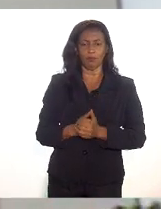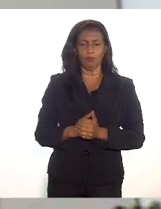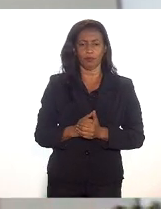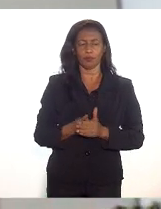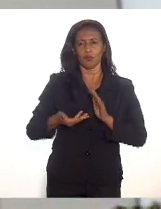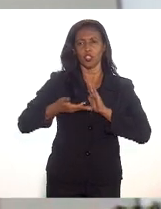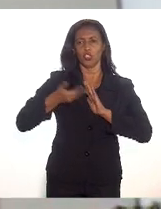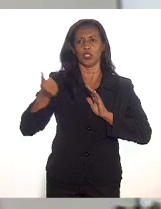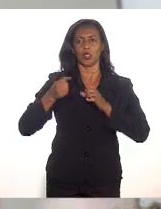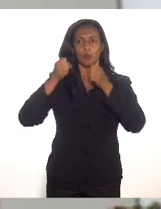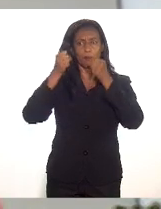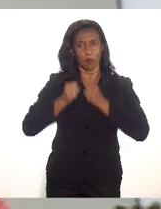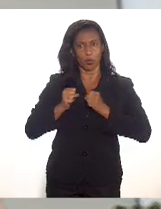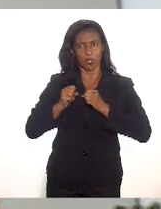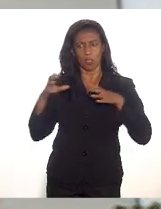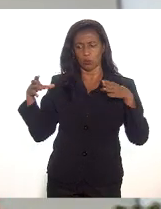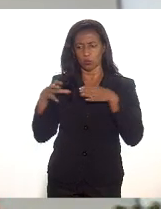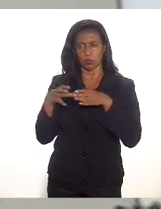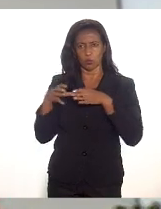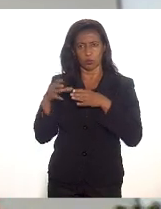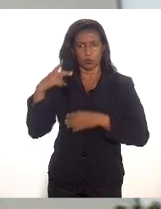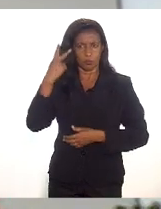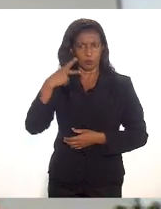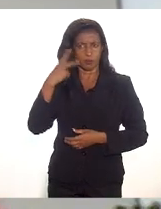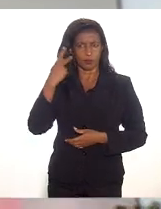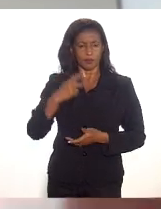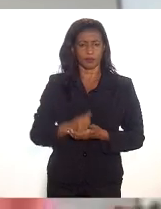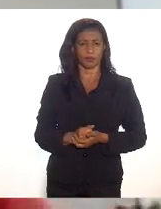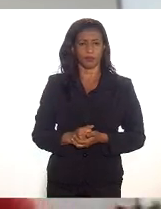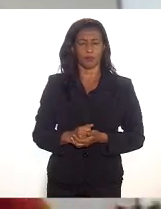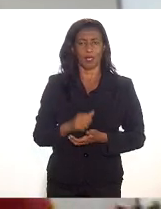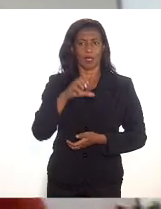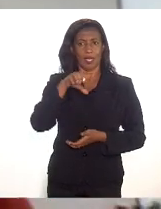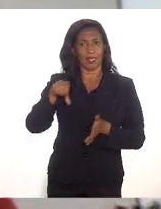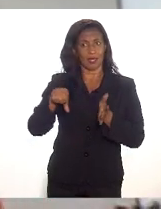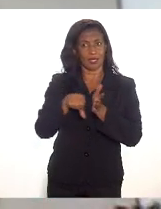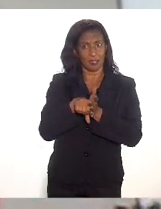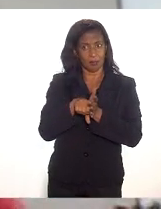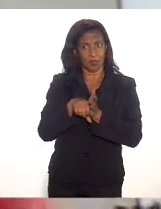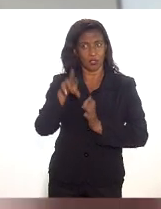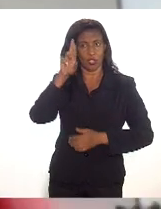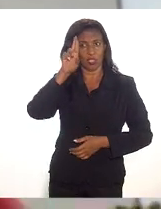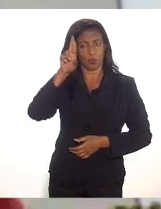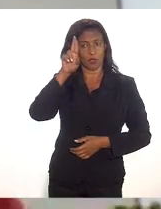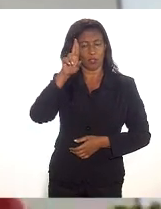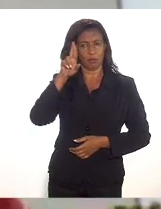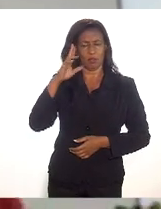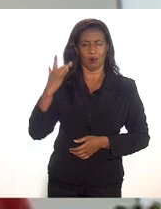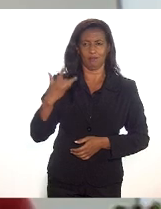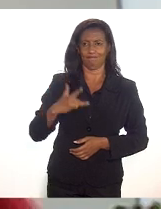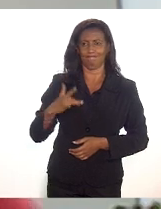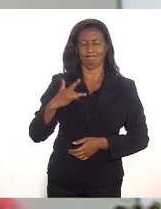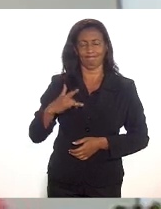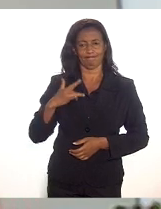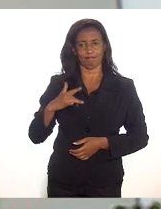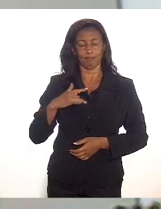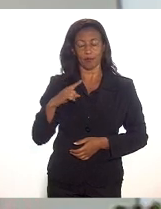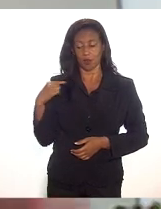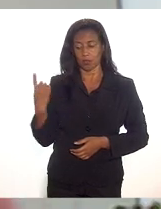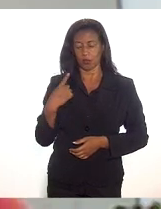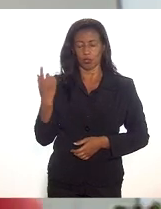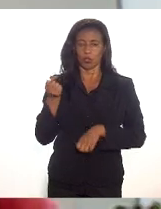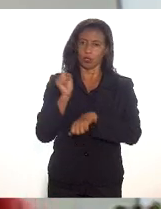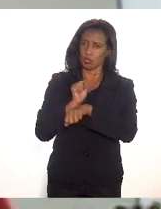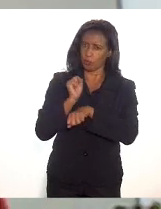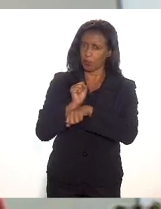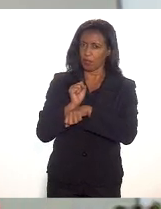parlamento é crime de responsabilidade, é autoritarismo, é lamentável e esperamos que